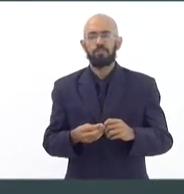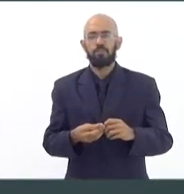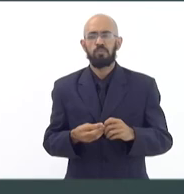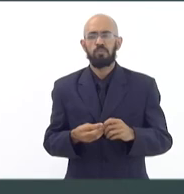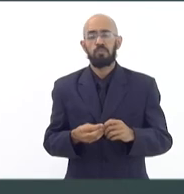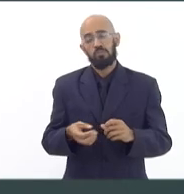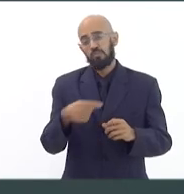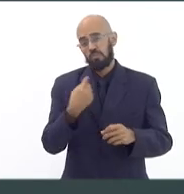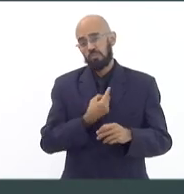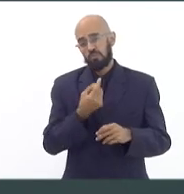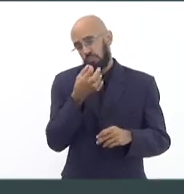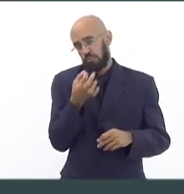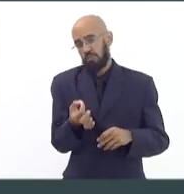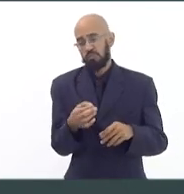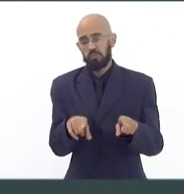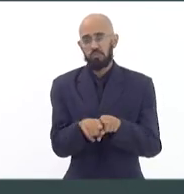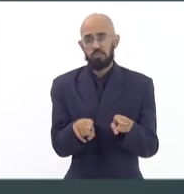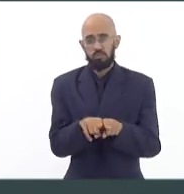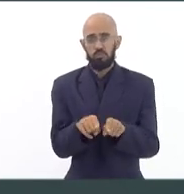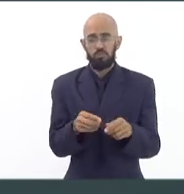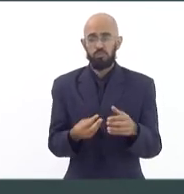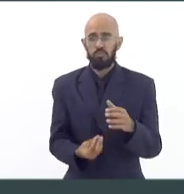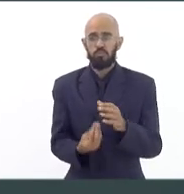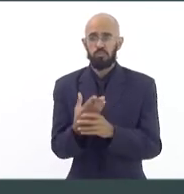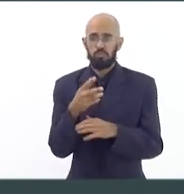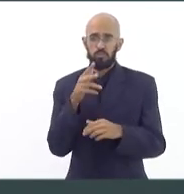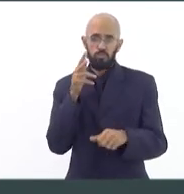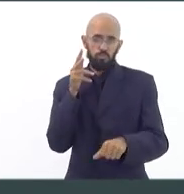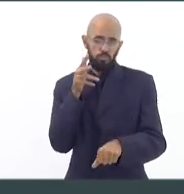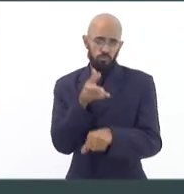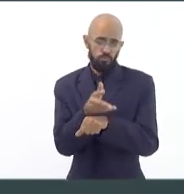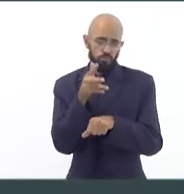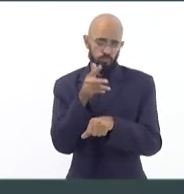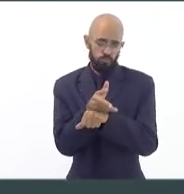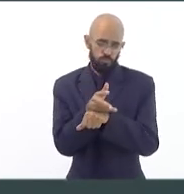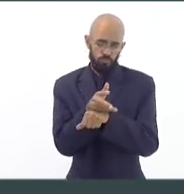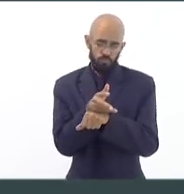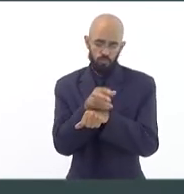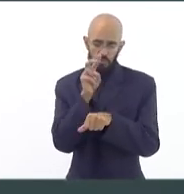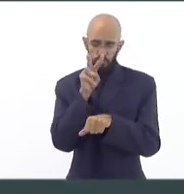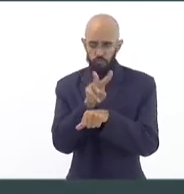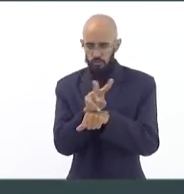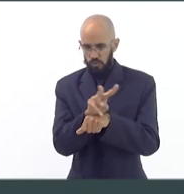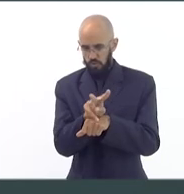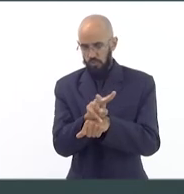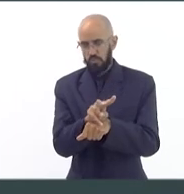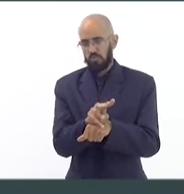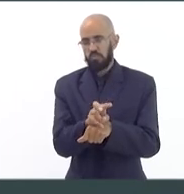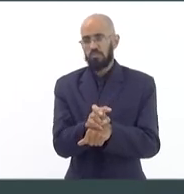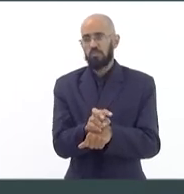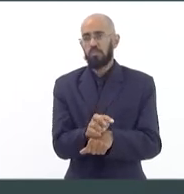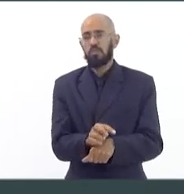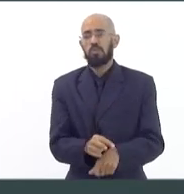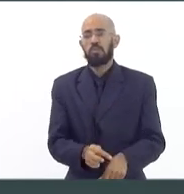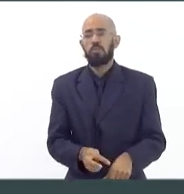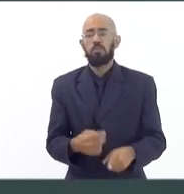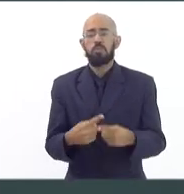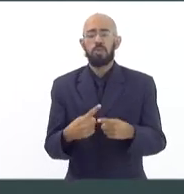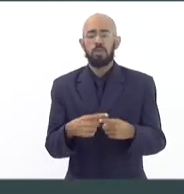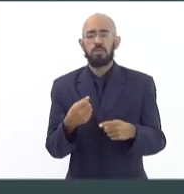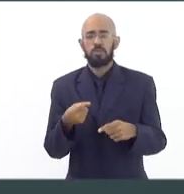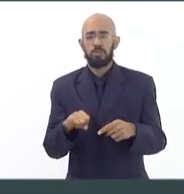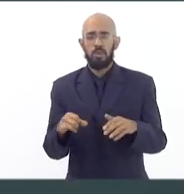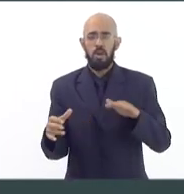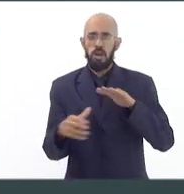sugere a instalação de câmeras de monitoramento porque quando a um curto eles tem aquela